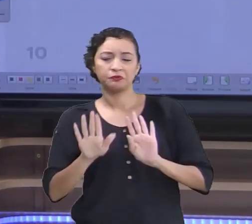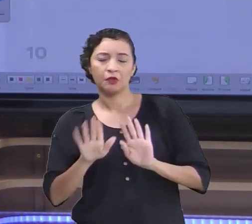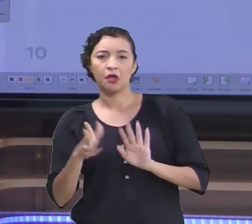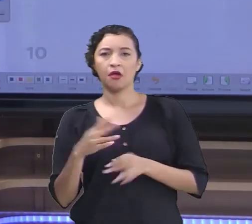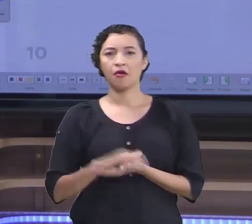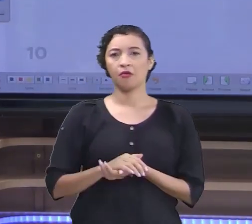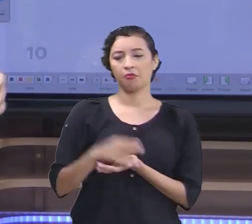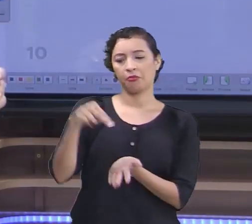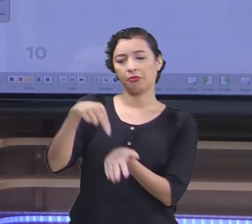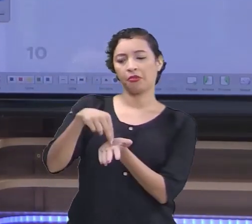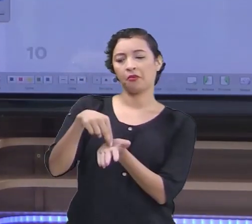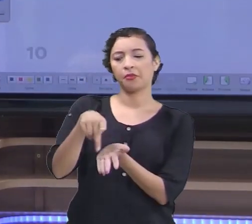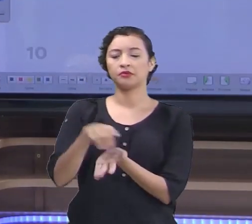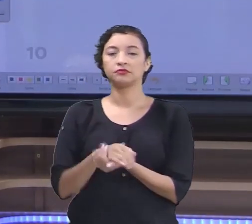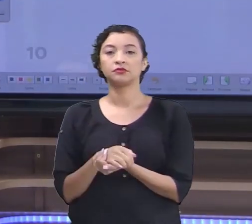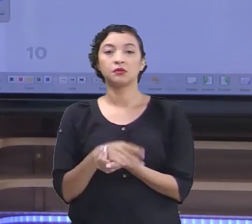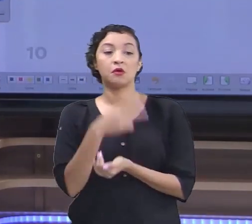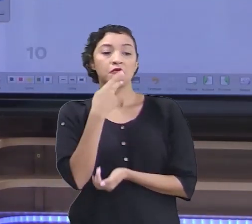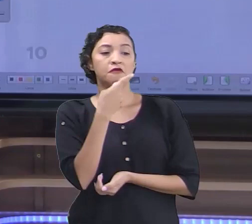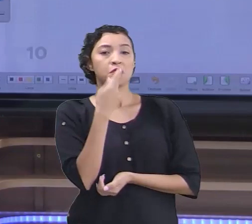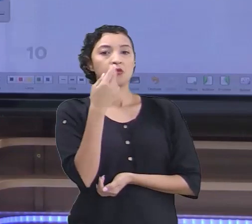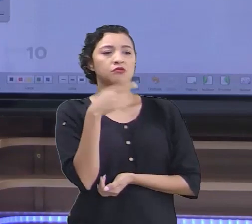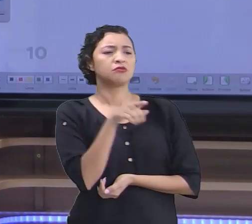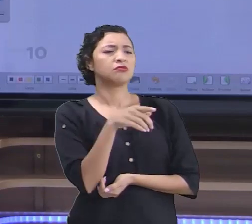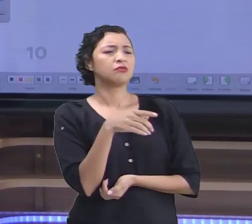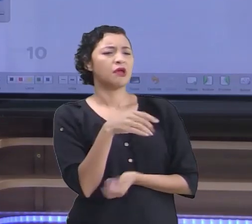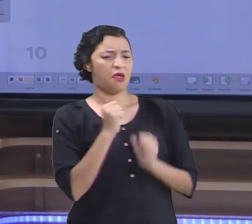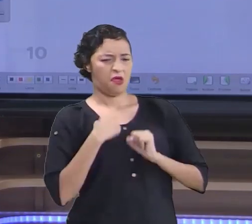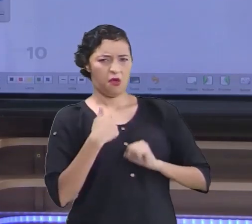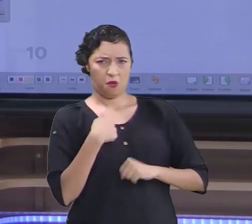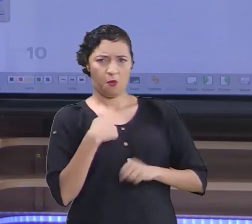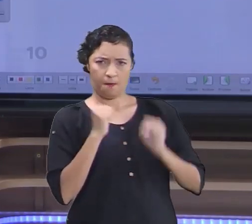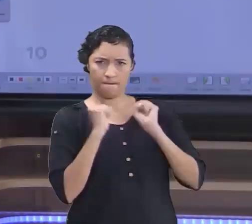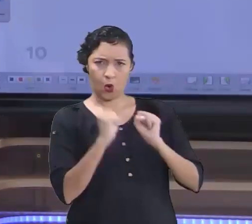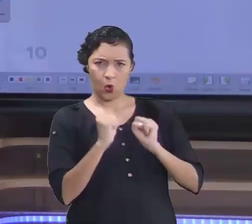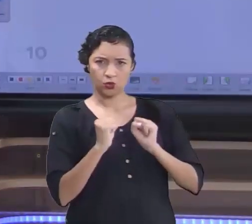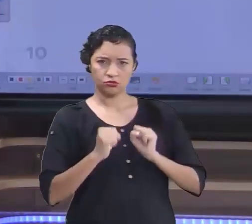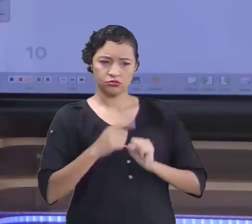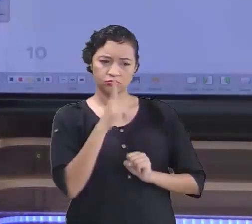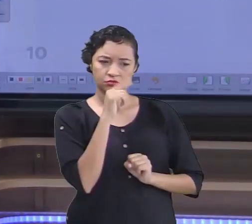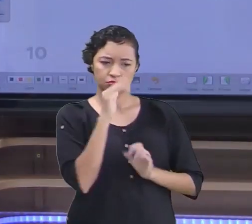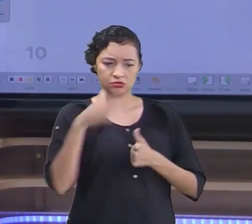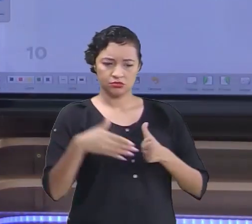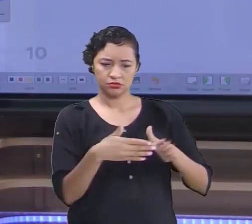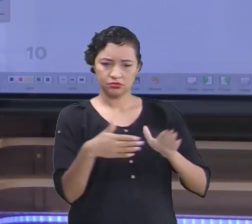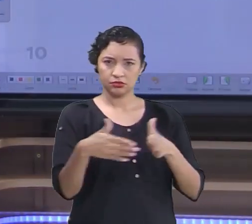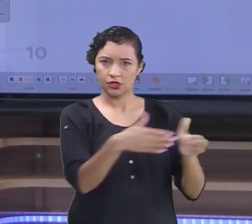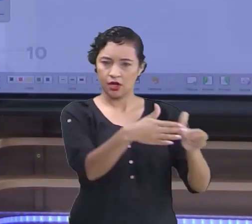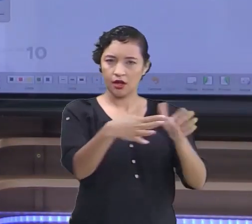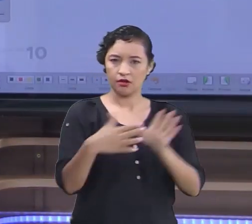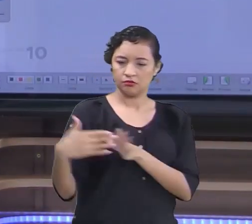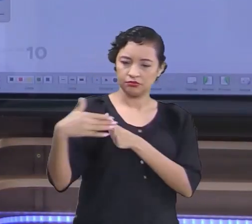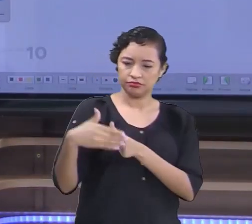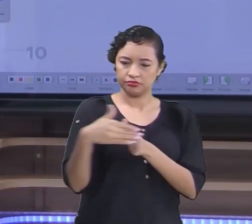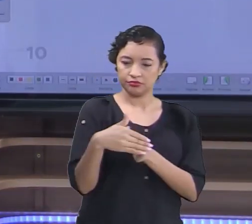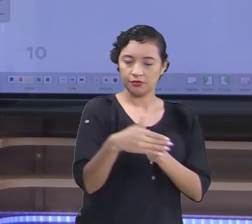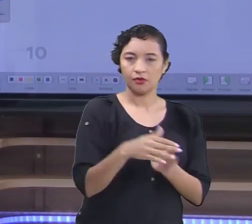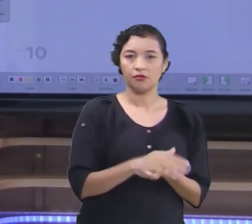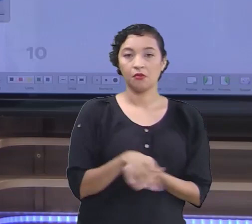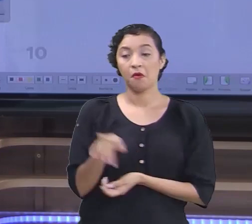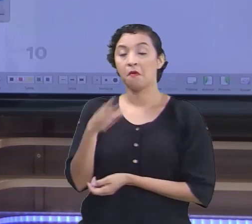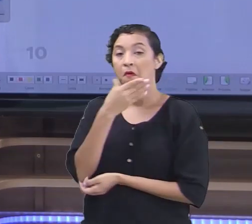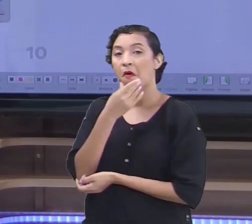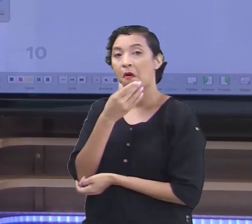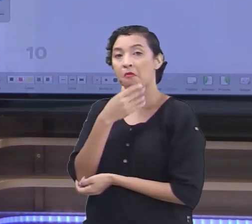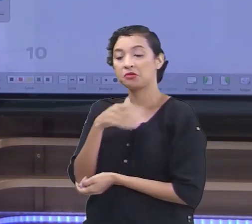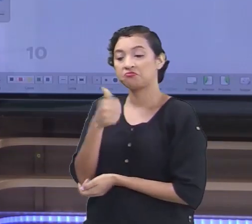chegou e falou assim: Senhor, o senhor me autoriza a descer esse rio? Aí o homem falou: Francisco, pode ir.